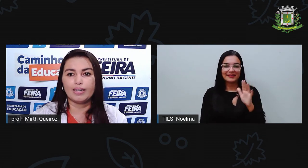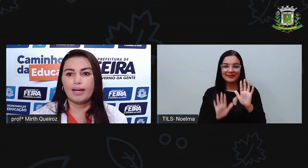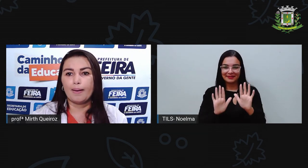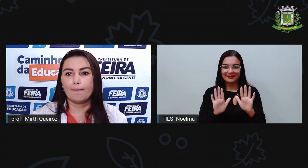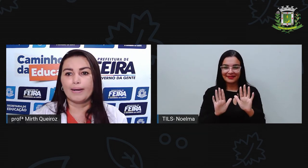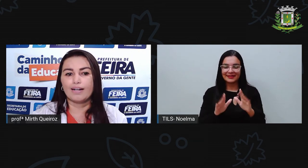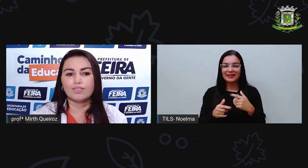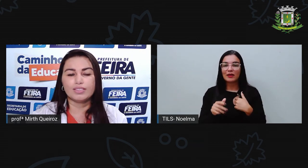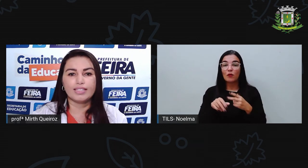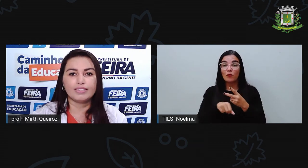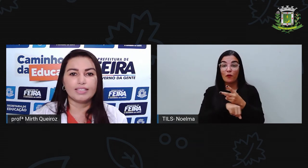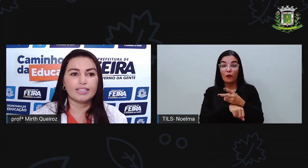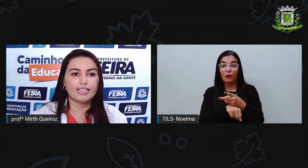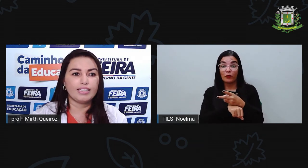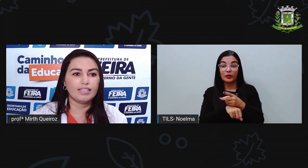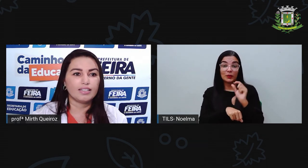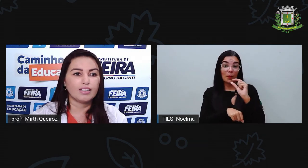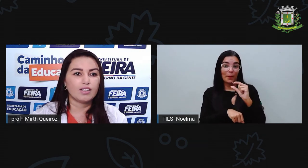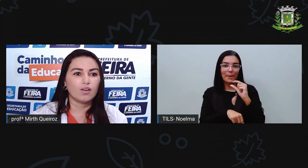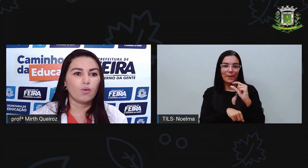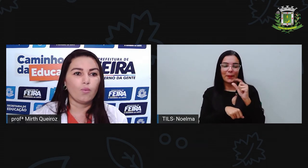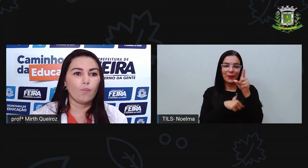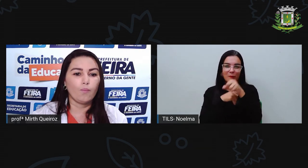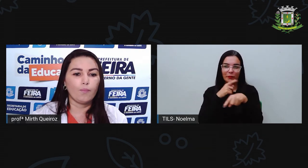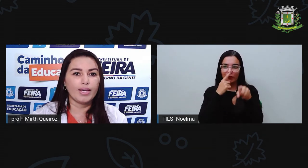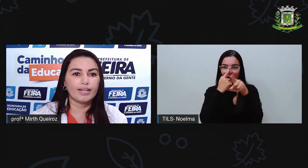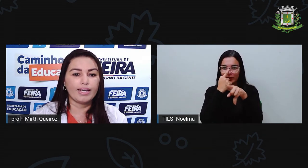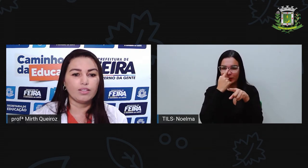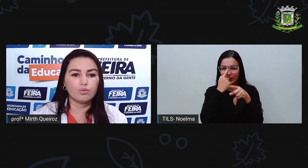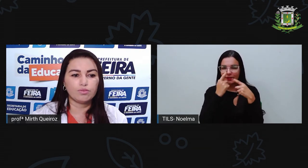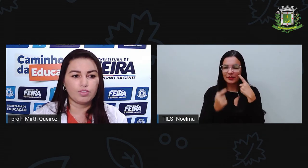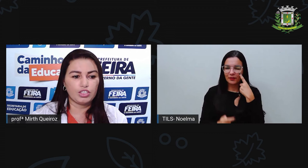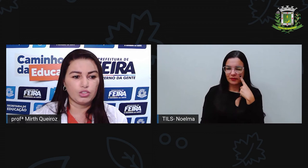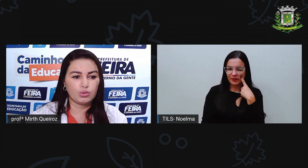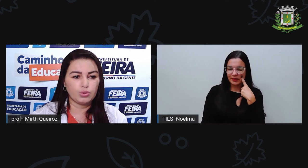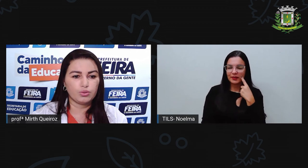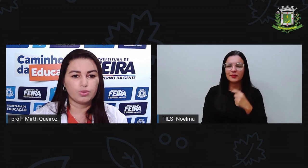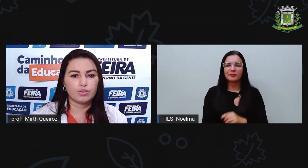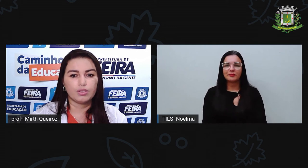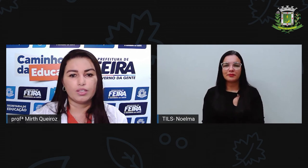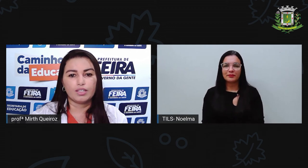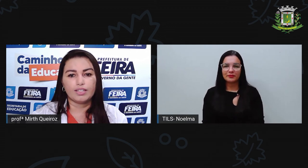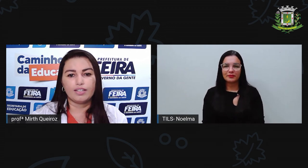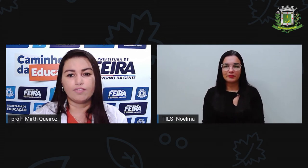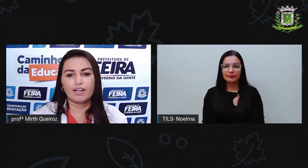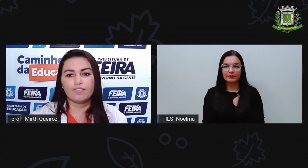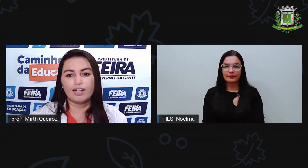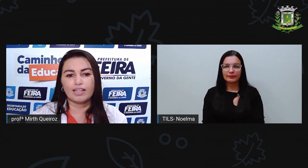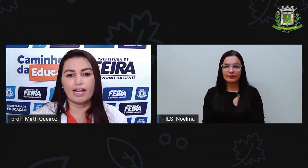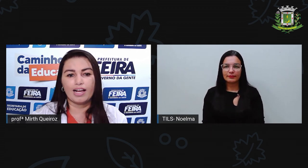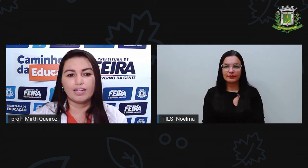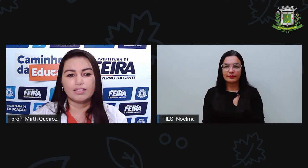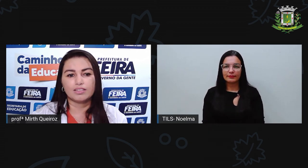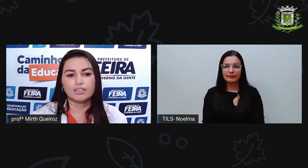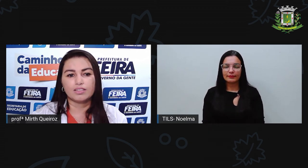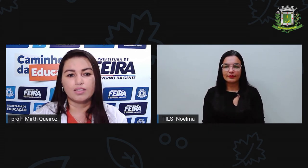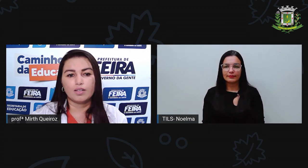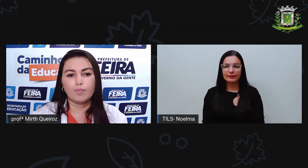aqui para vocês aí um pequeno vídeo que vai